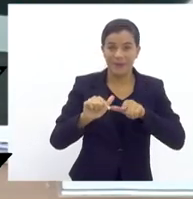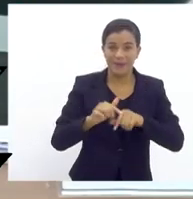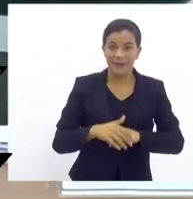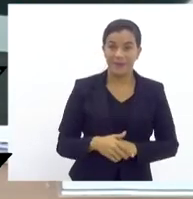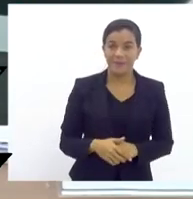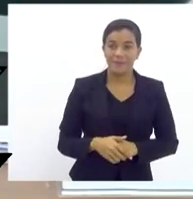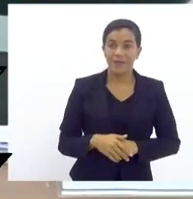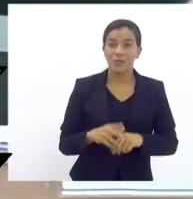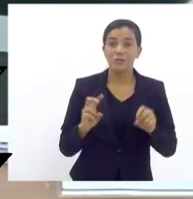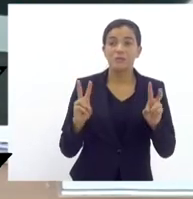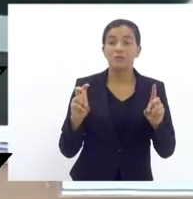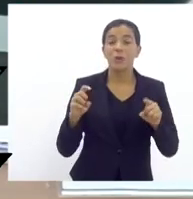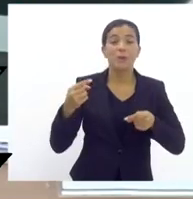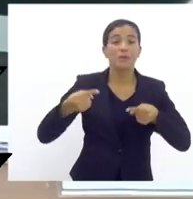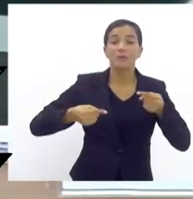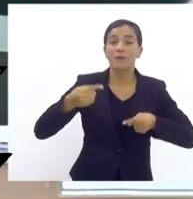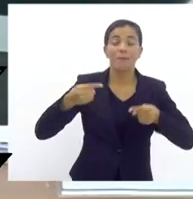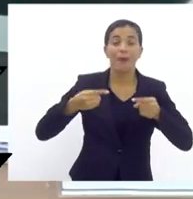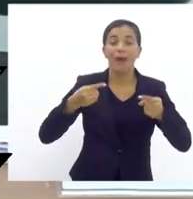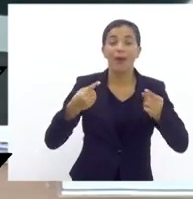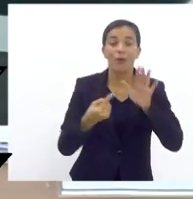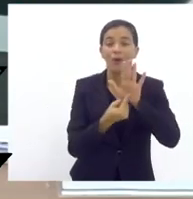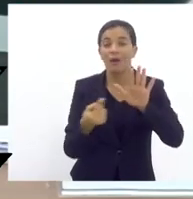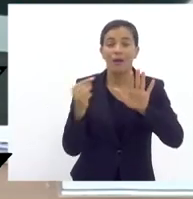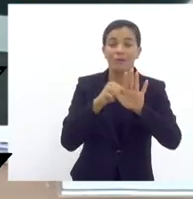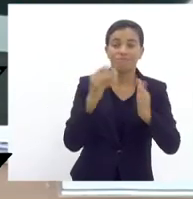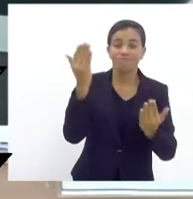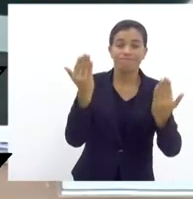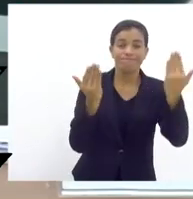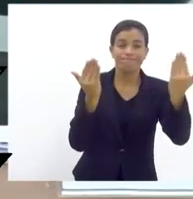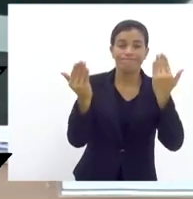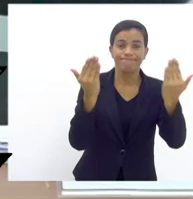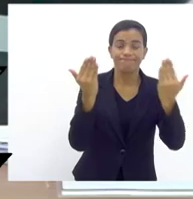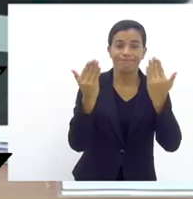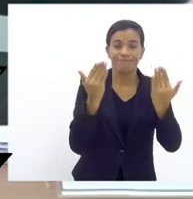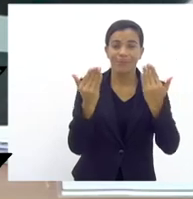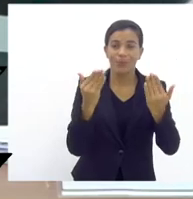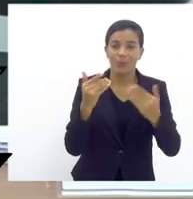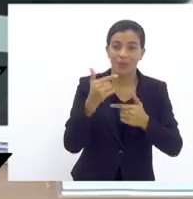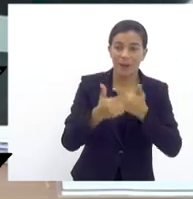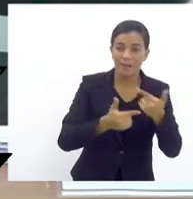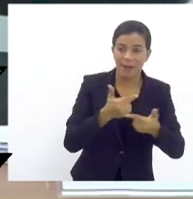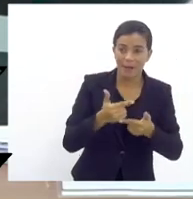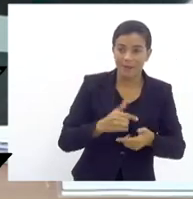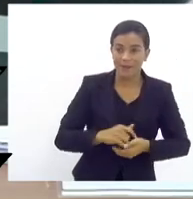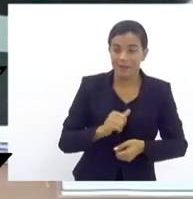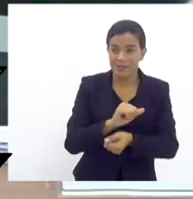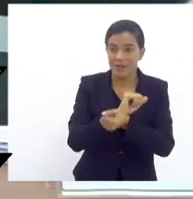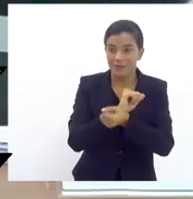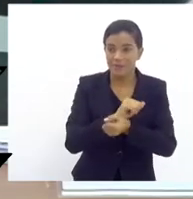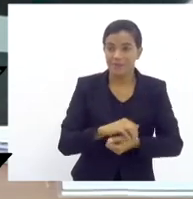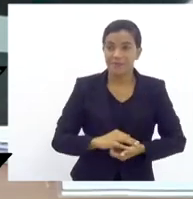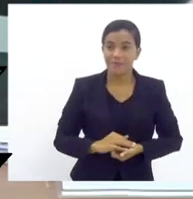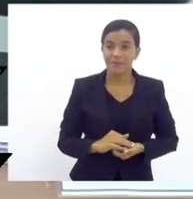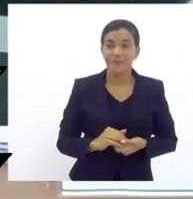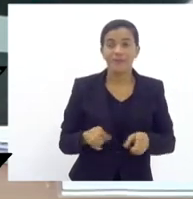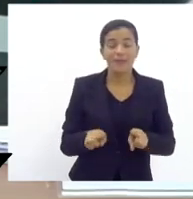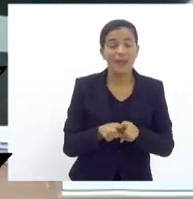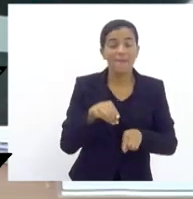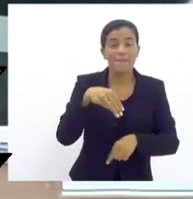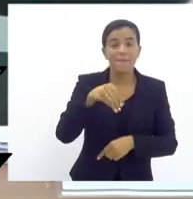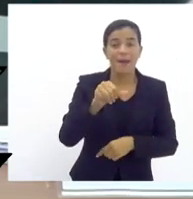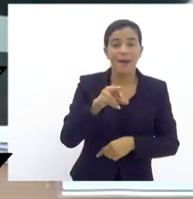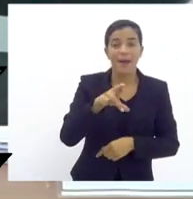exploração sobre o debate do trabalho análogo à escravidão pois Ludmila fez uma parte e agora temos a Maria Teresa que a coordenadora